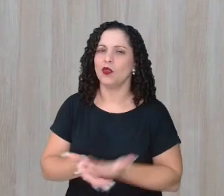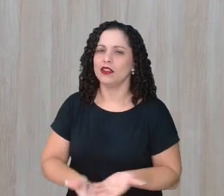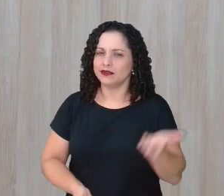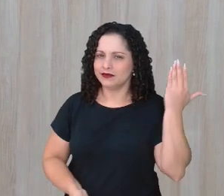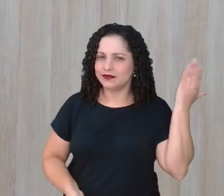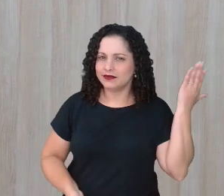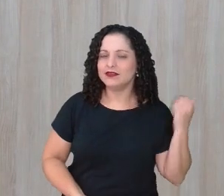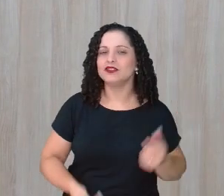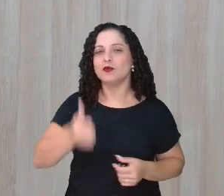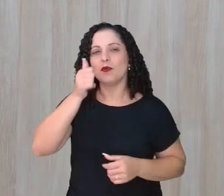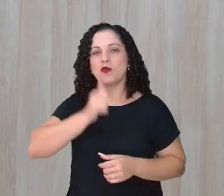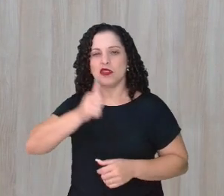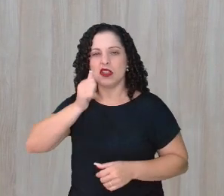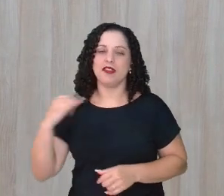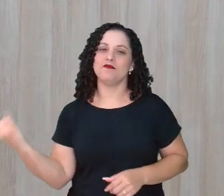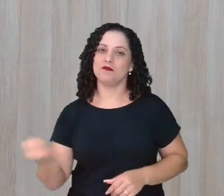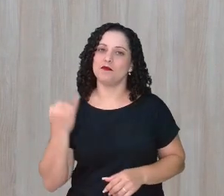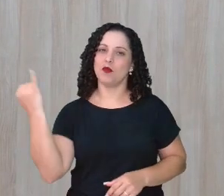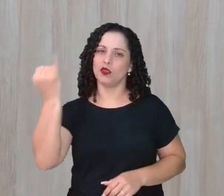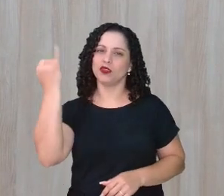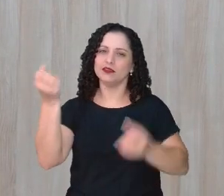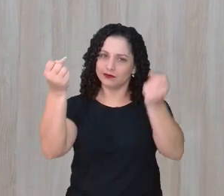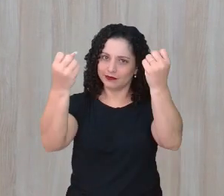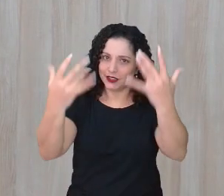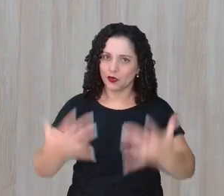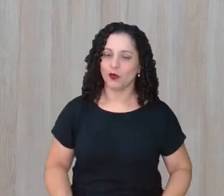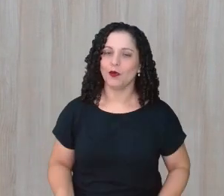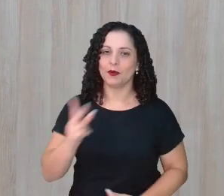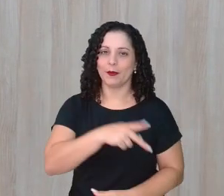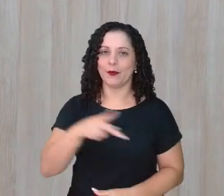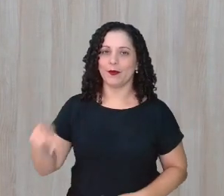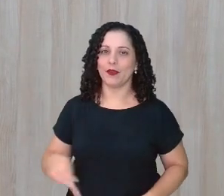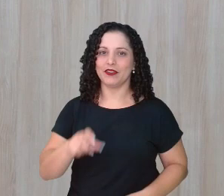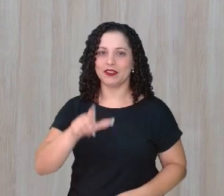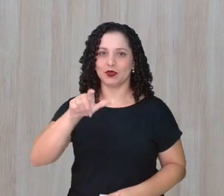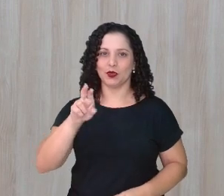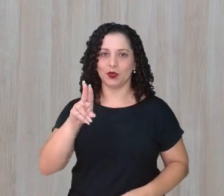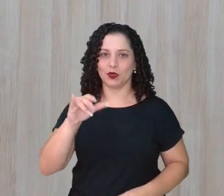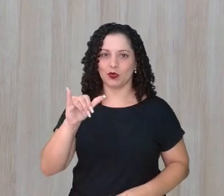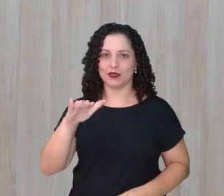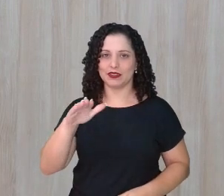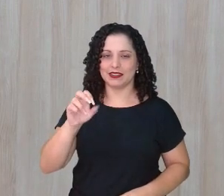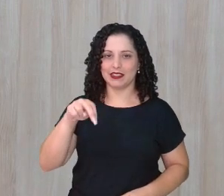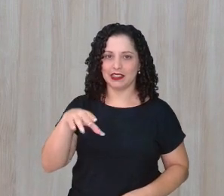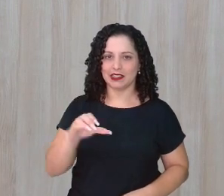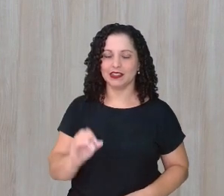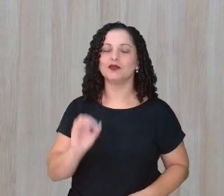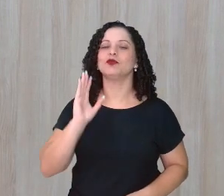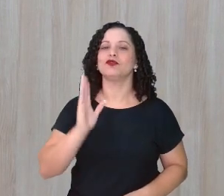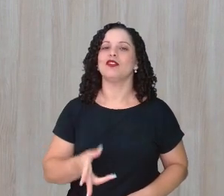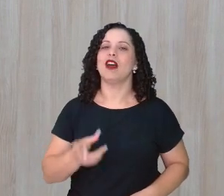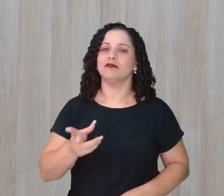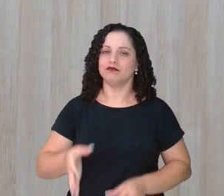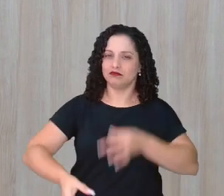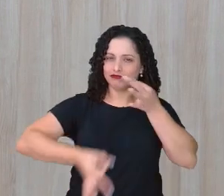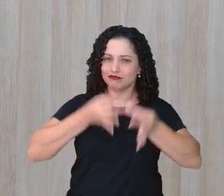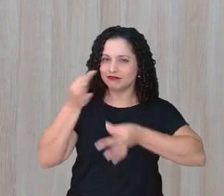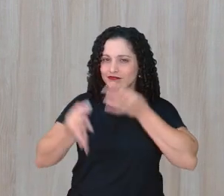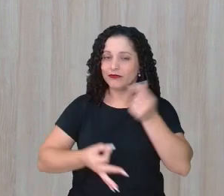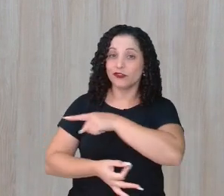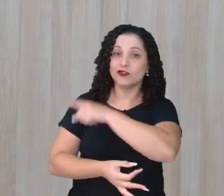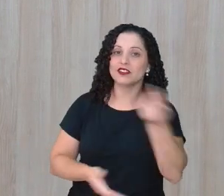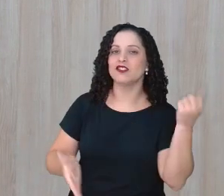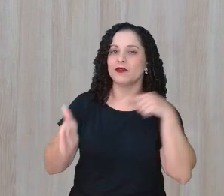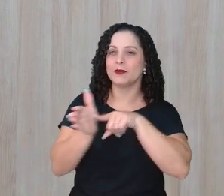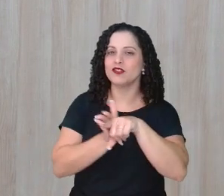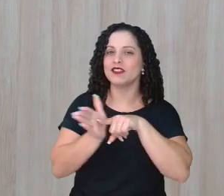de uma mulher muito importante, O professor Luciano aí citou, até deu sugestão aí para vocês fazerem leituras,